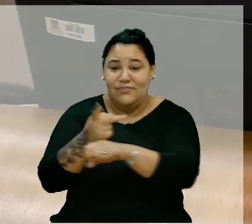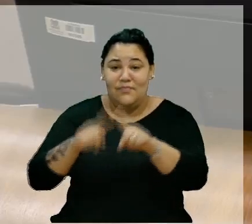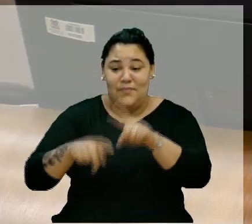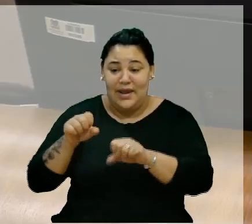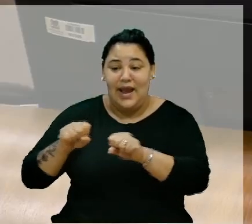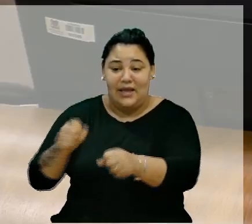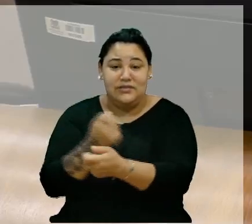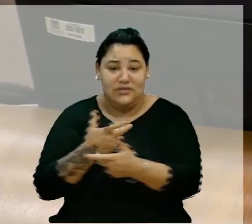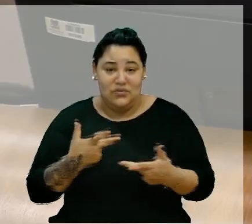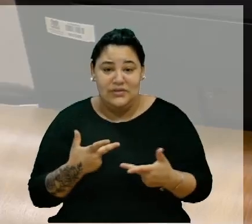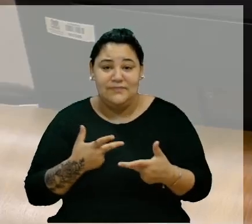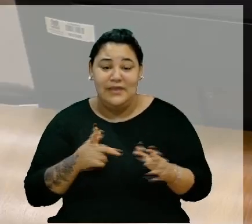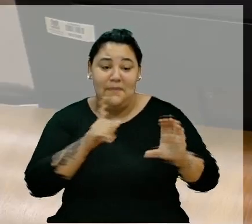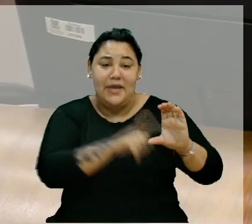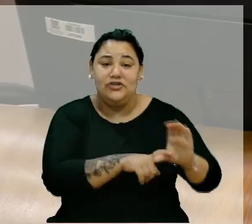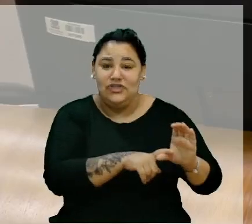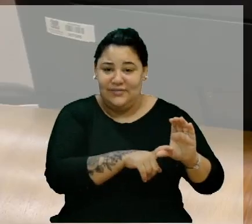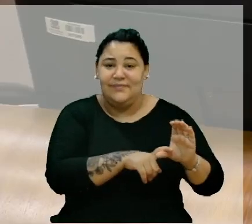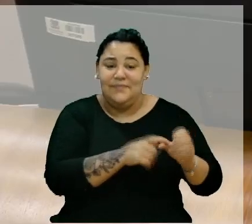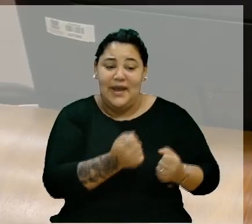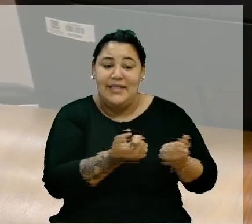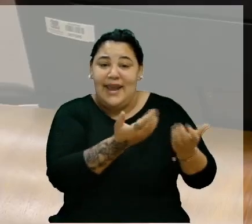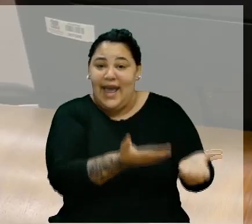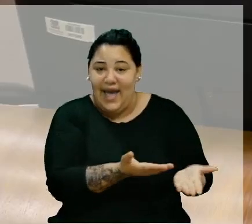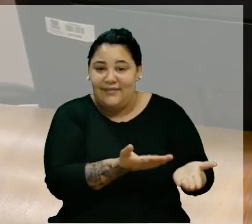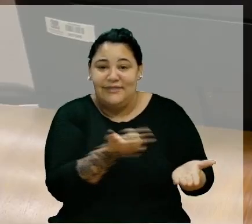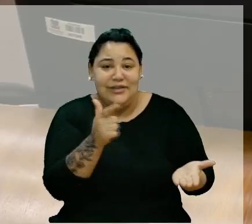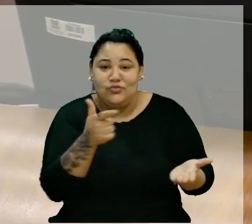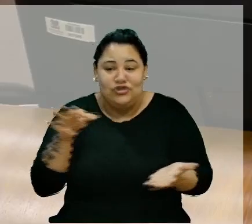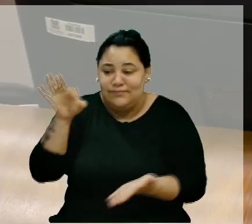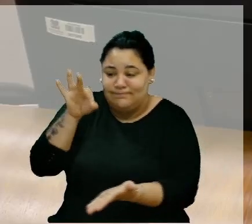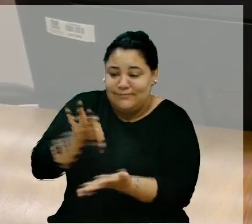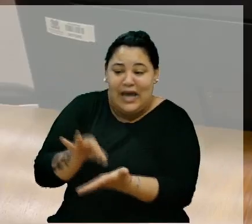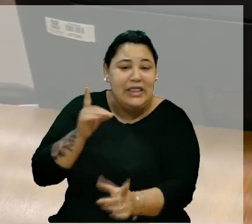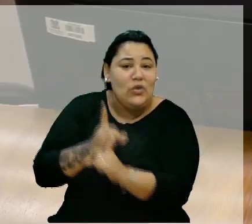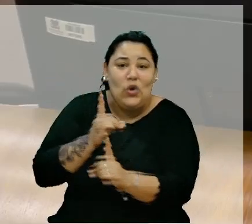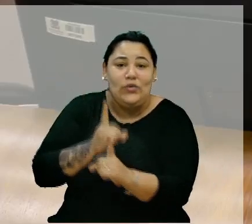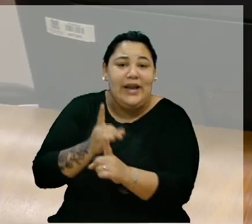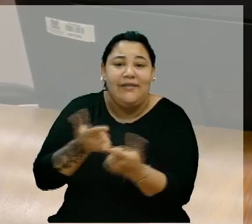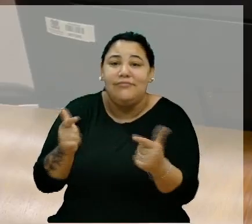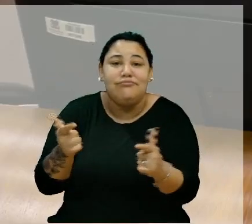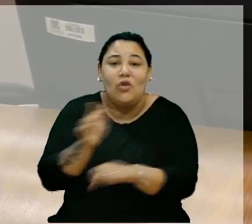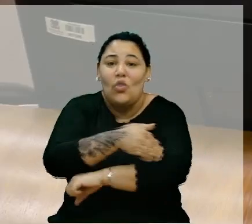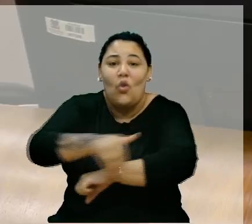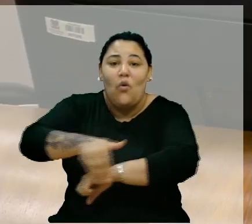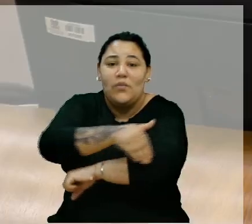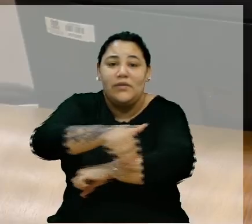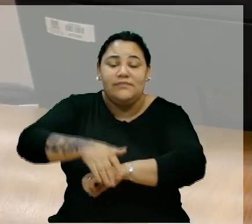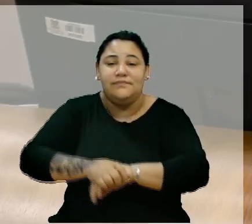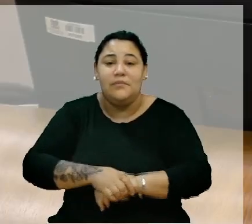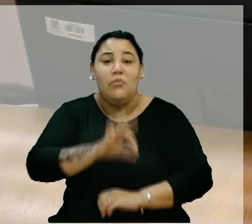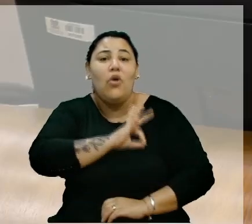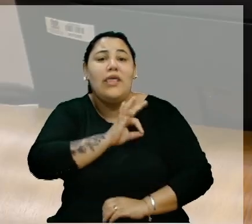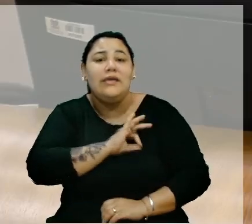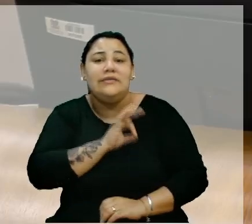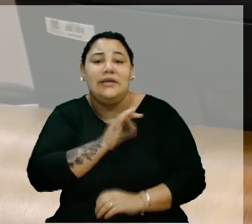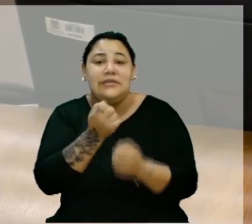da teleentrega, e aí não tinha como se localizar. Questão policial, dar referência para a